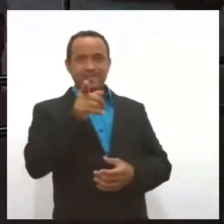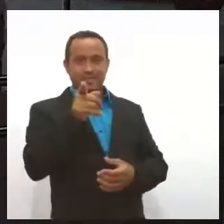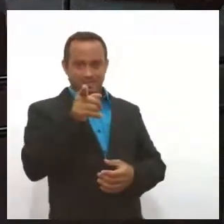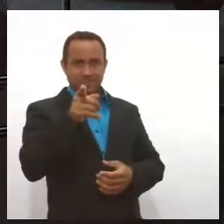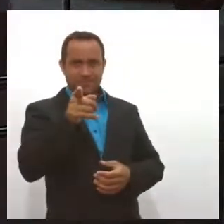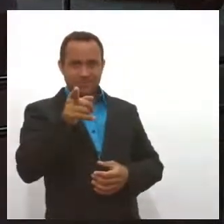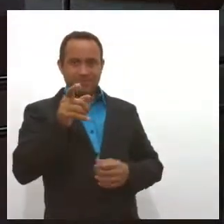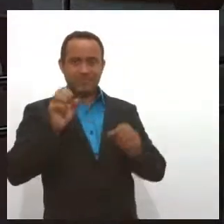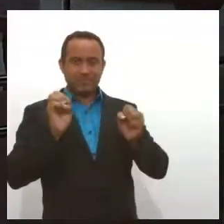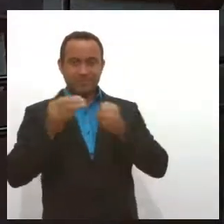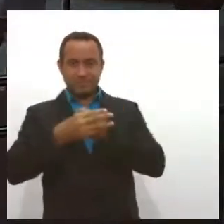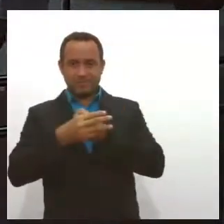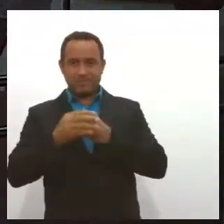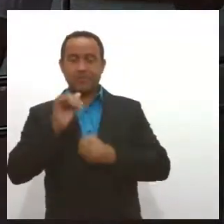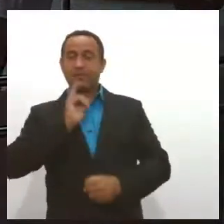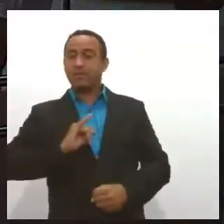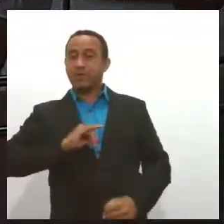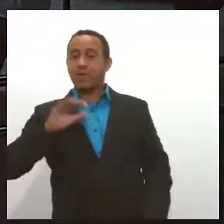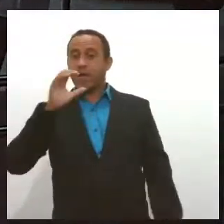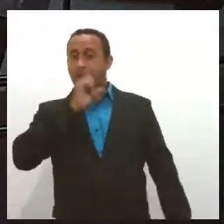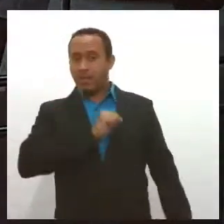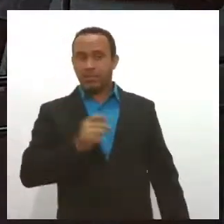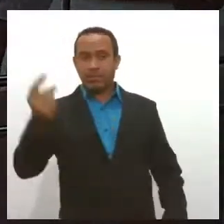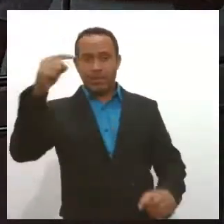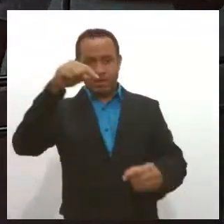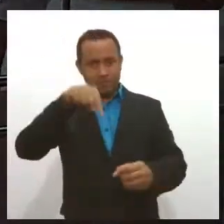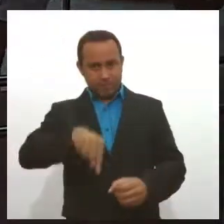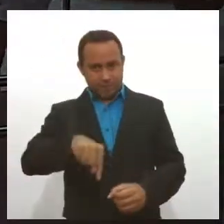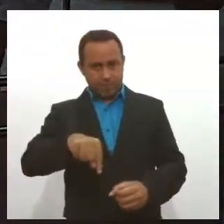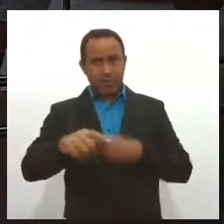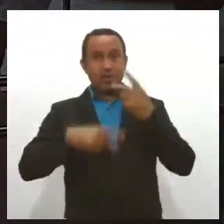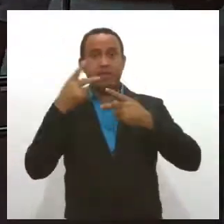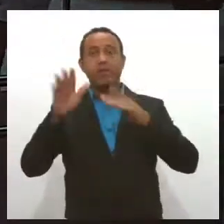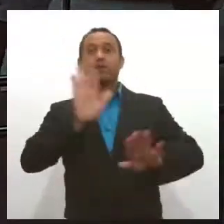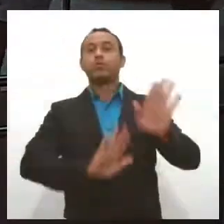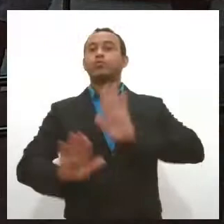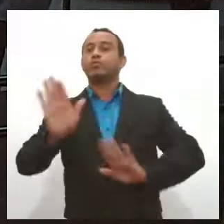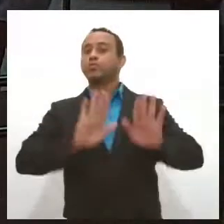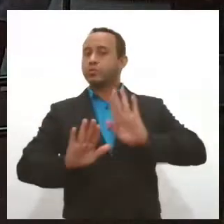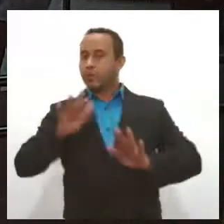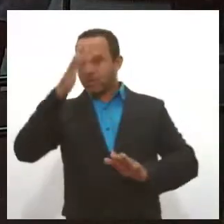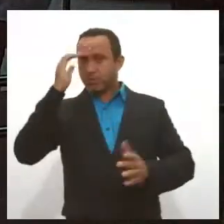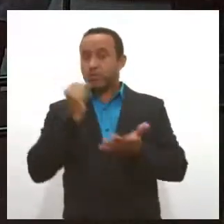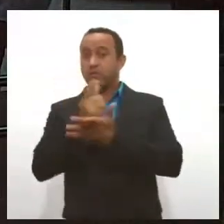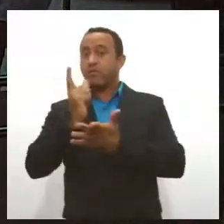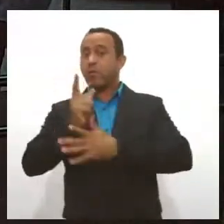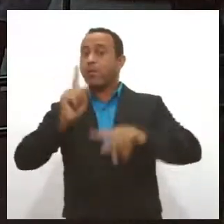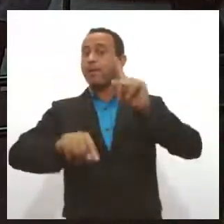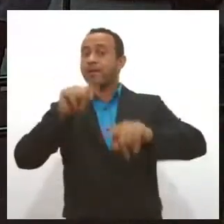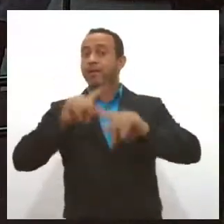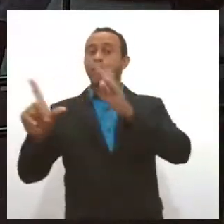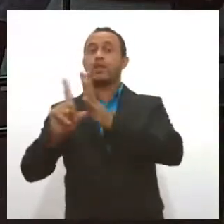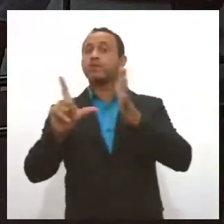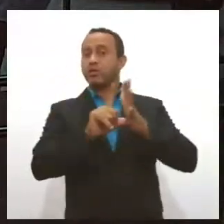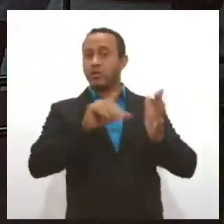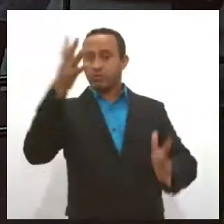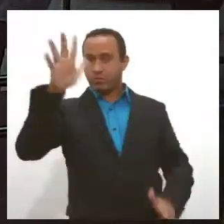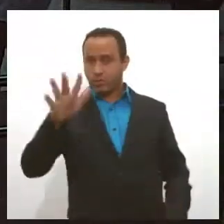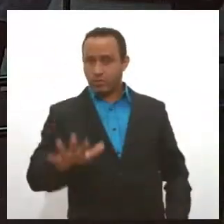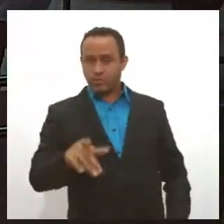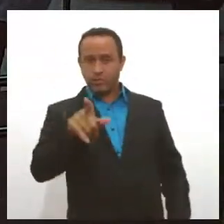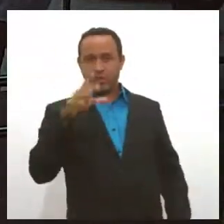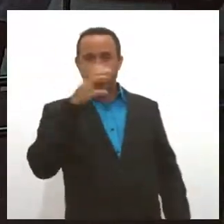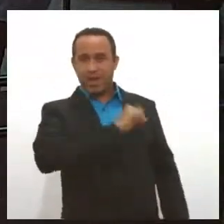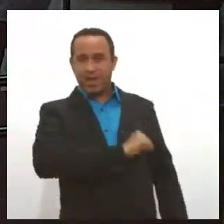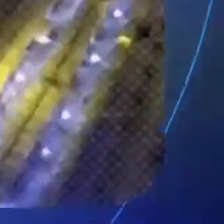o Alese Notícia, a gente vai a um rápido intervalo e na volta a gente vai falar dos cuidados que o consumidor deve ter com a Black Friday. Não sai daí, a